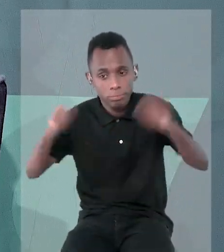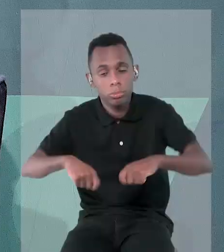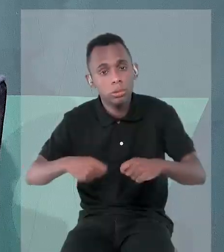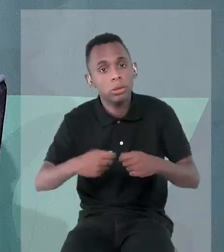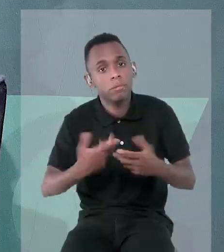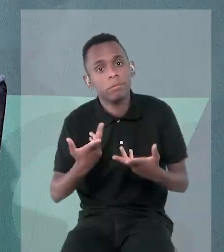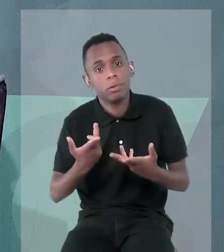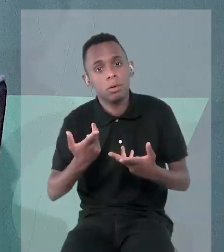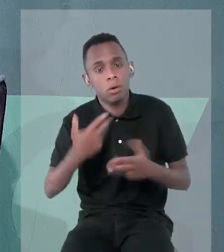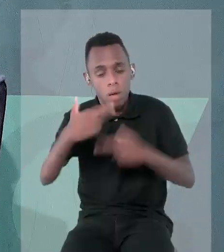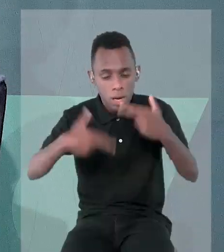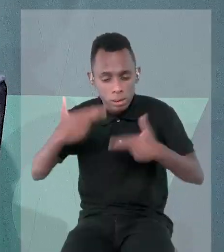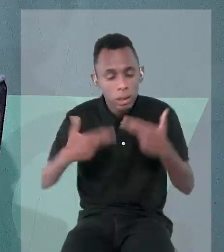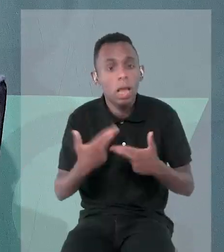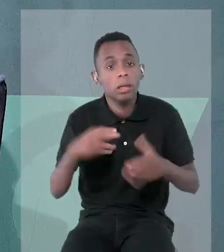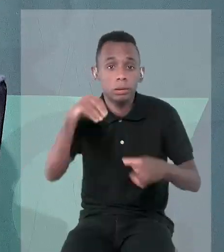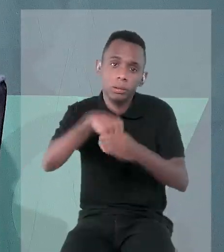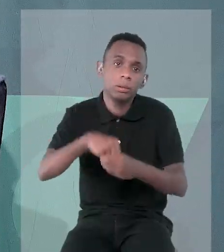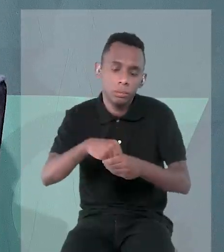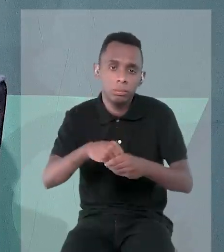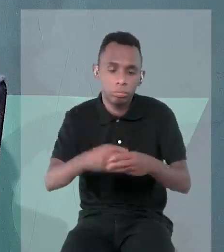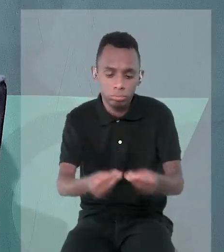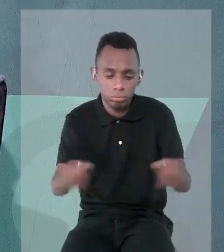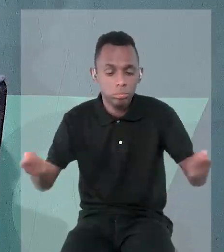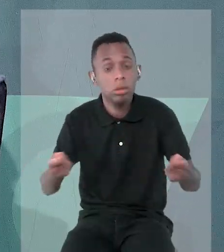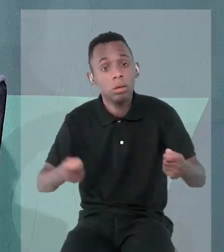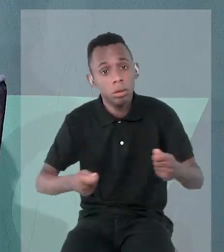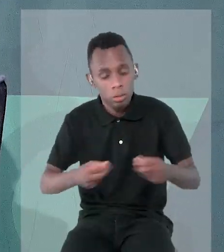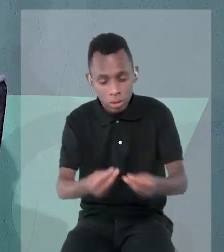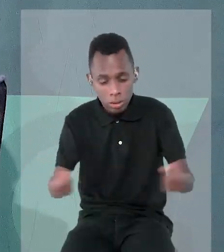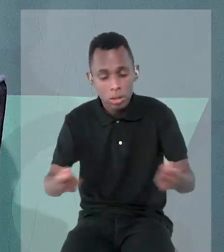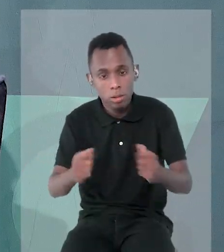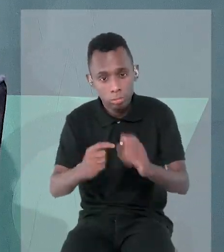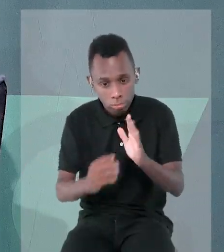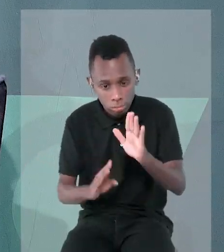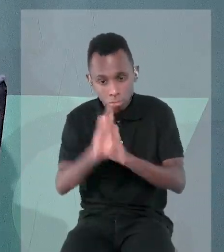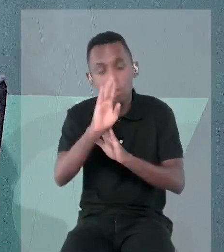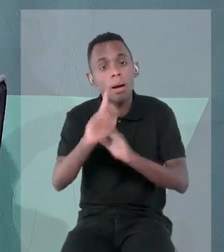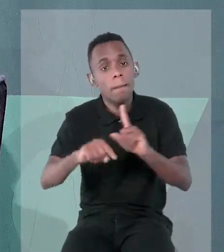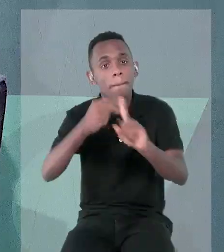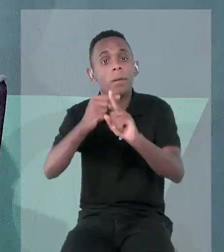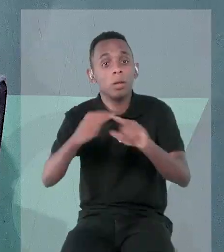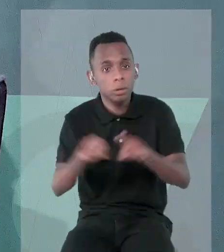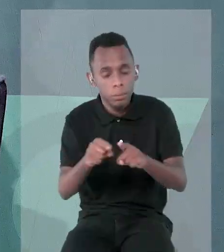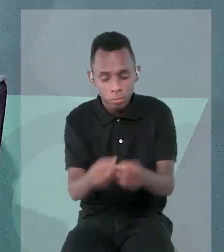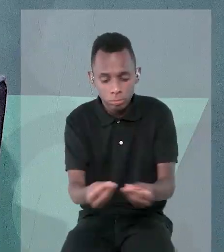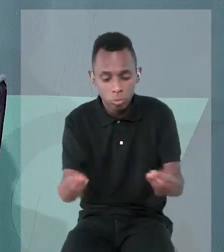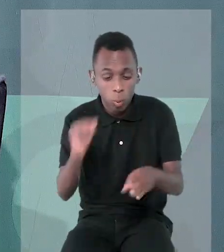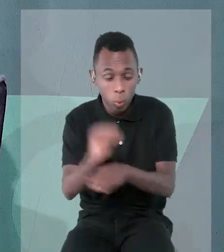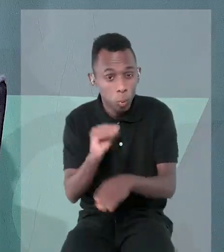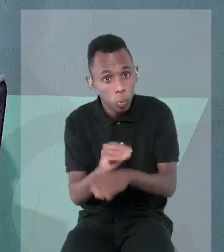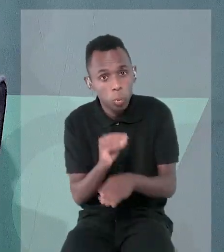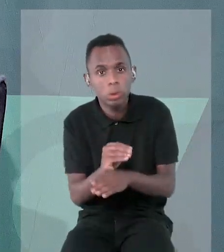a reciclagem da matéria orgânica que cai no pasto, que vai trazer riqueza para a terra, ela protege a umidade dessa terra,